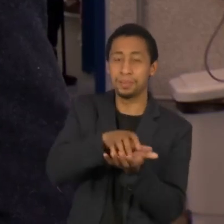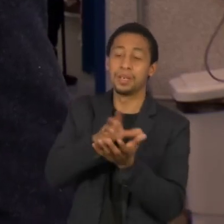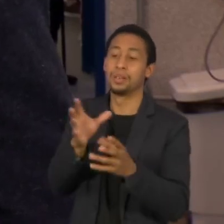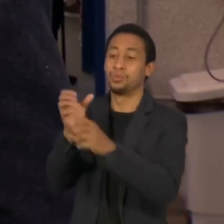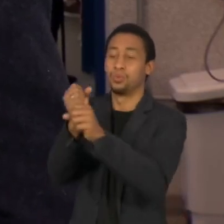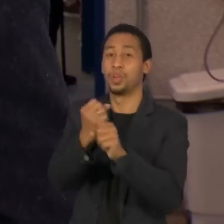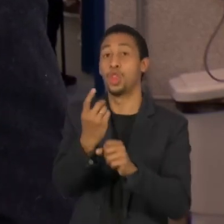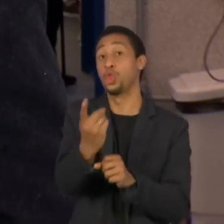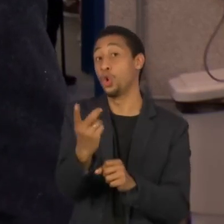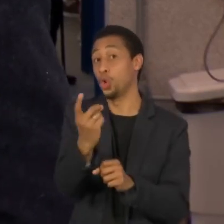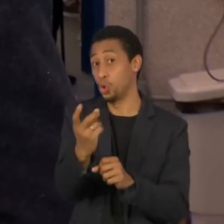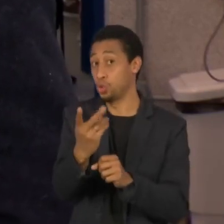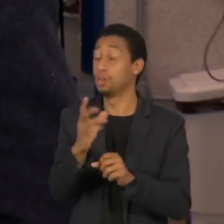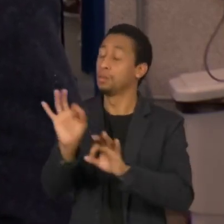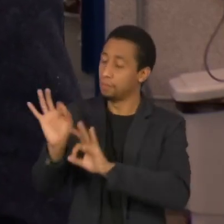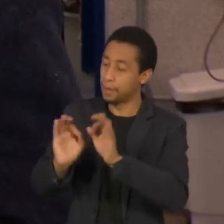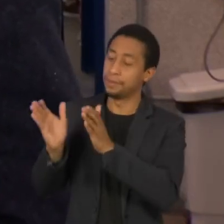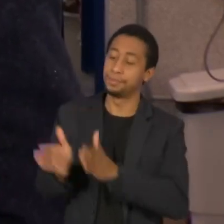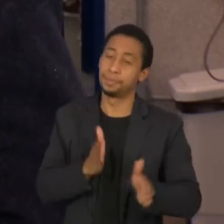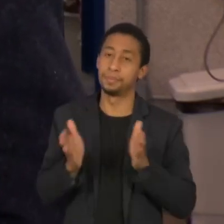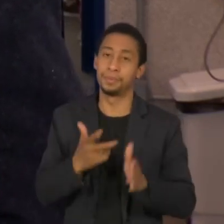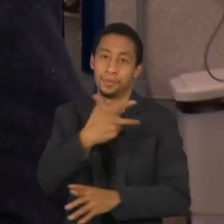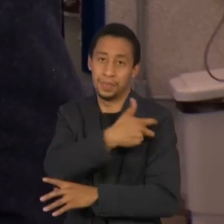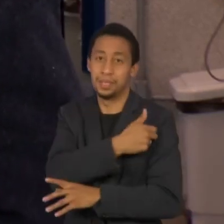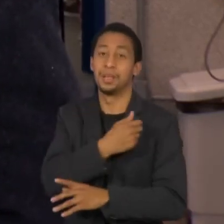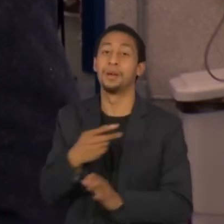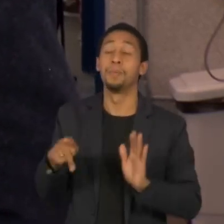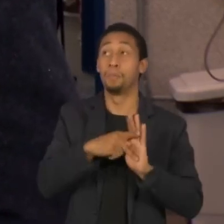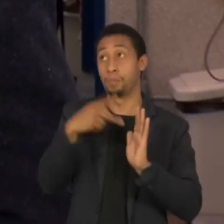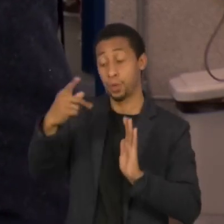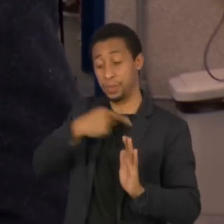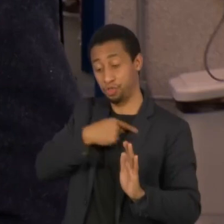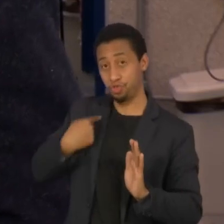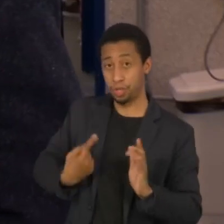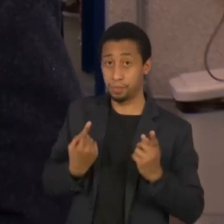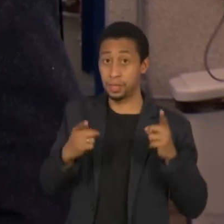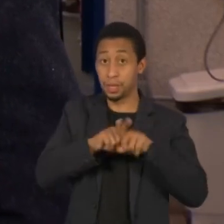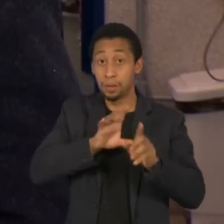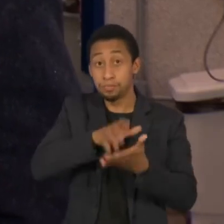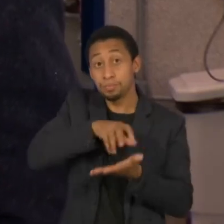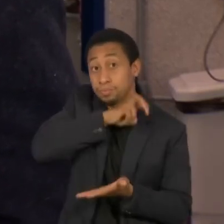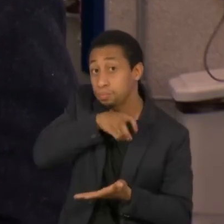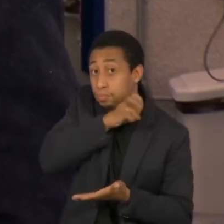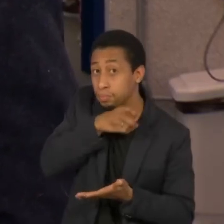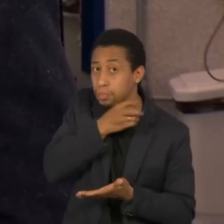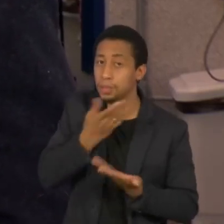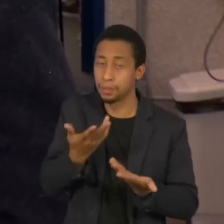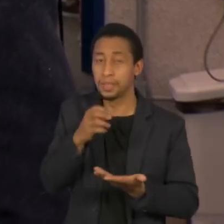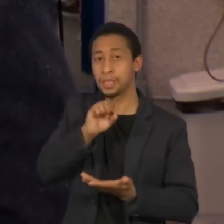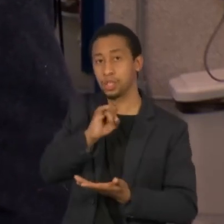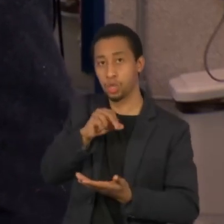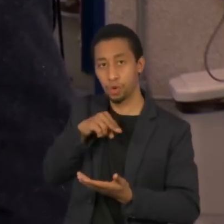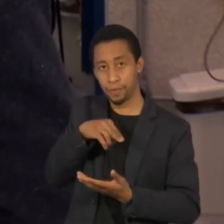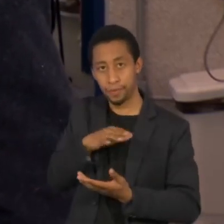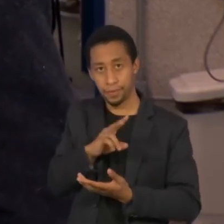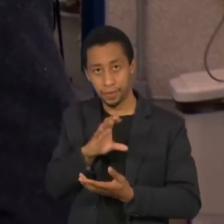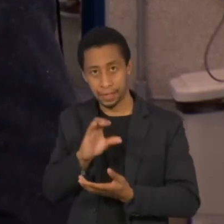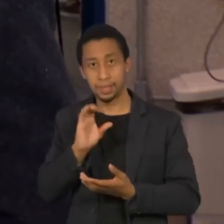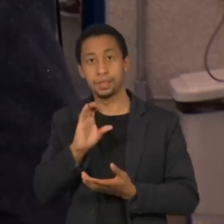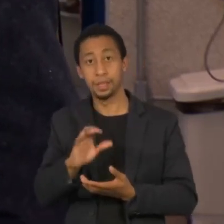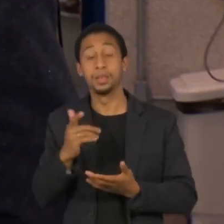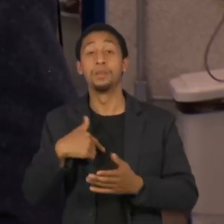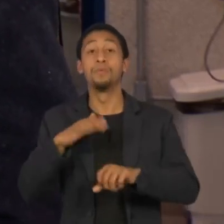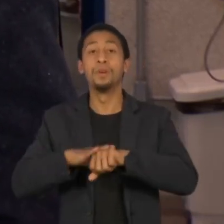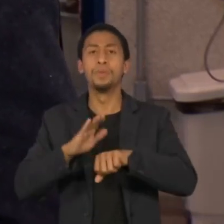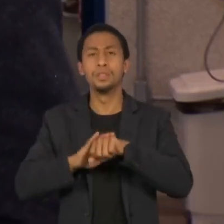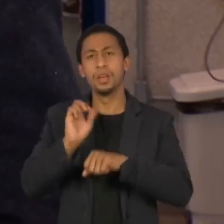empresa chinesa Sinovac, em parceria com o Instituto Butantan, será testada. Também foram iniciados hoje os testes na